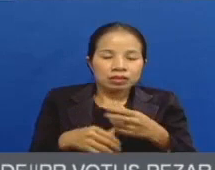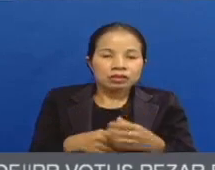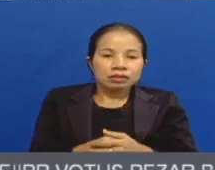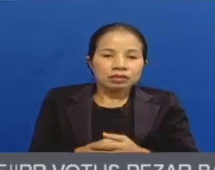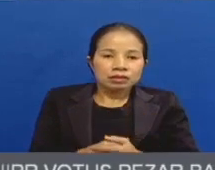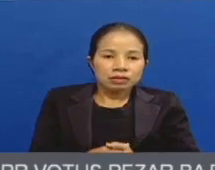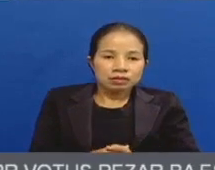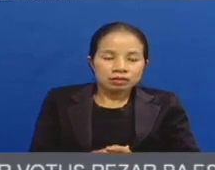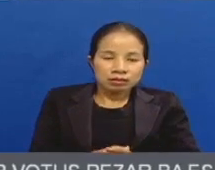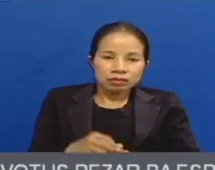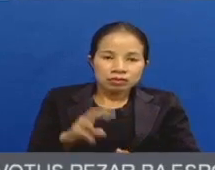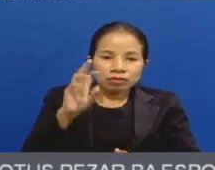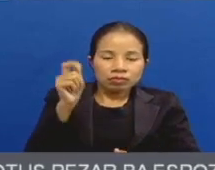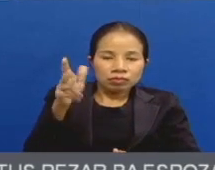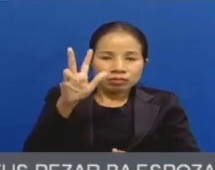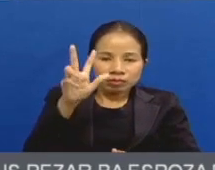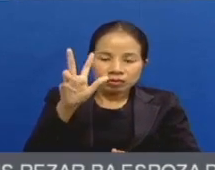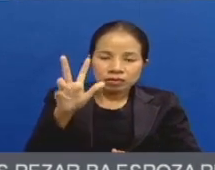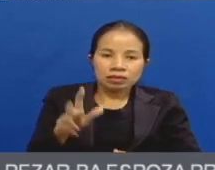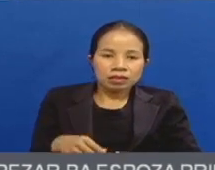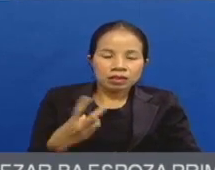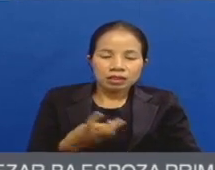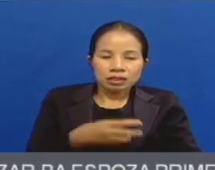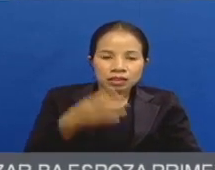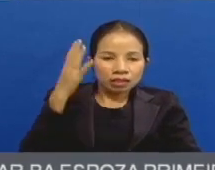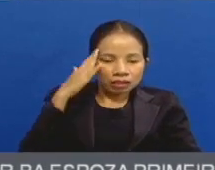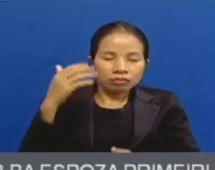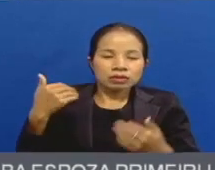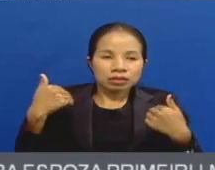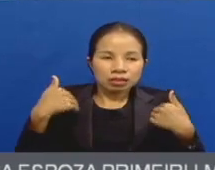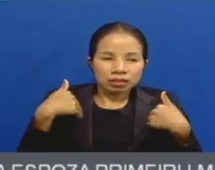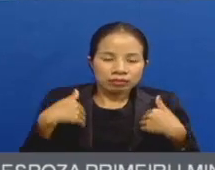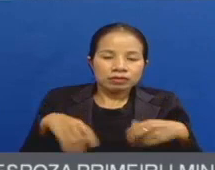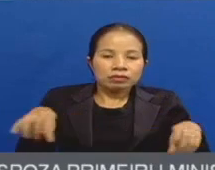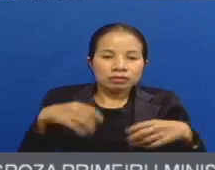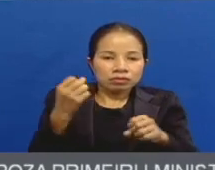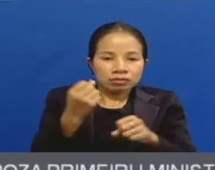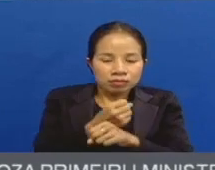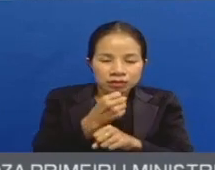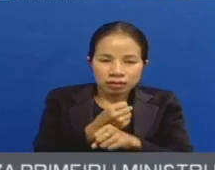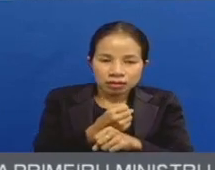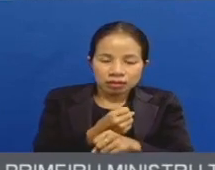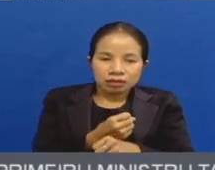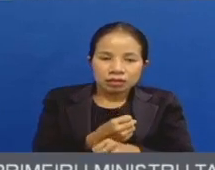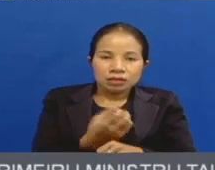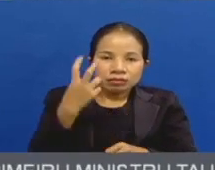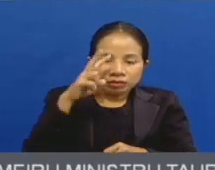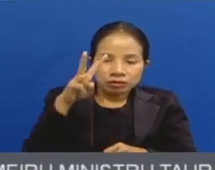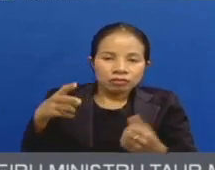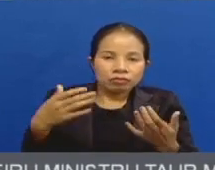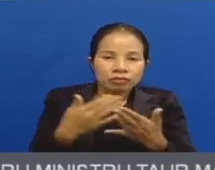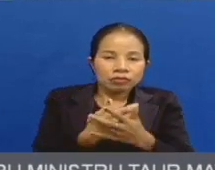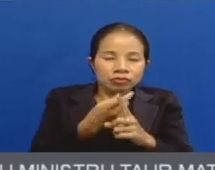ano 2023 ninha e tá no encata se ia esforço se ia visão fom mas